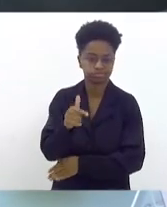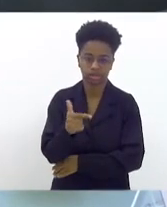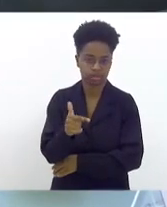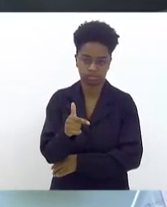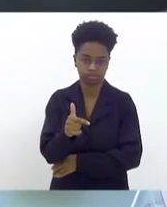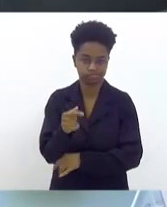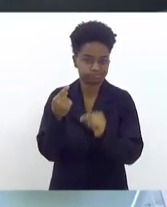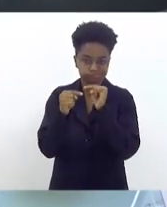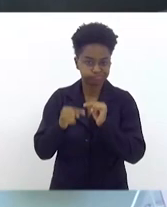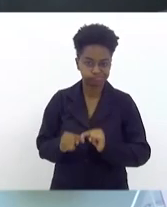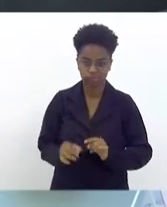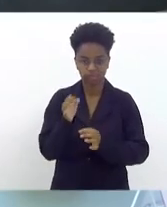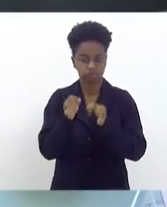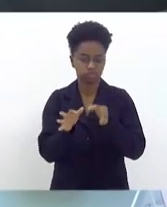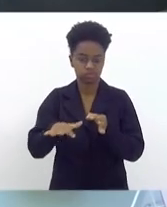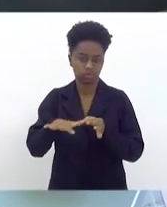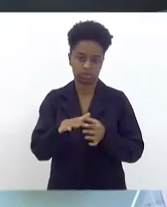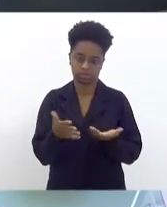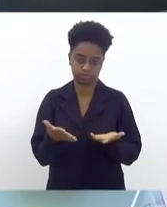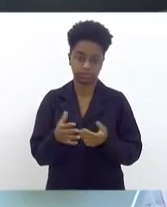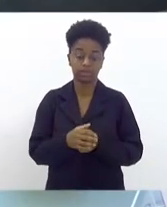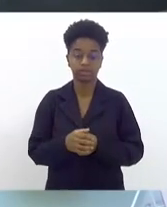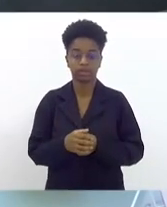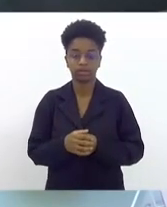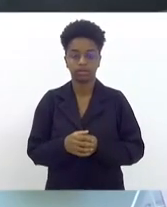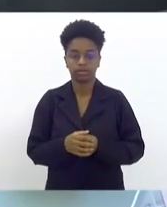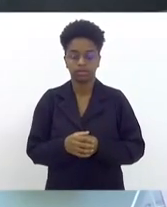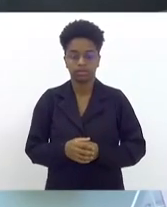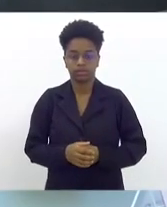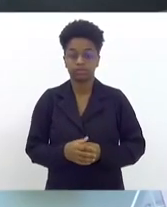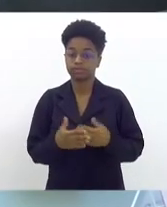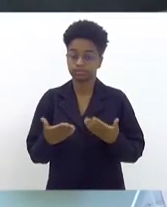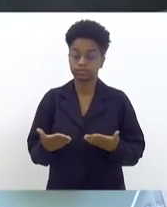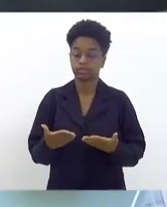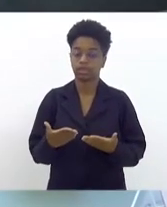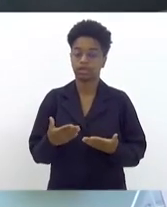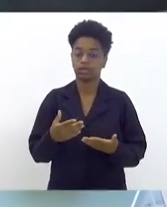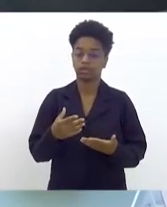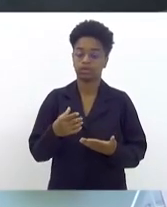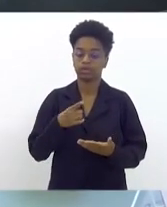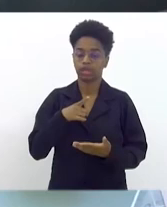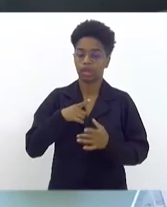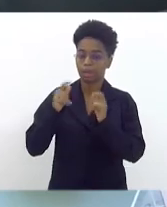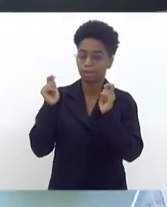jurídica adequada para que se suprima a possibilidade, aliás, a